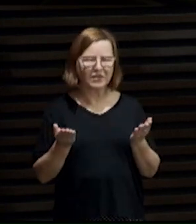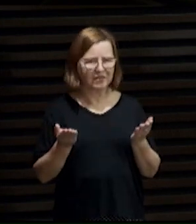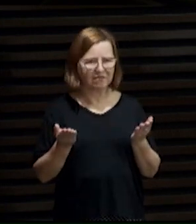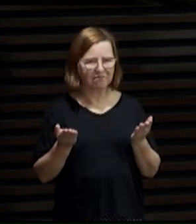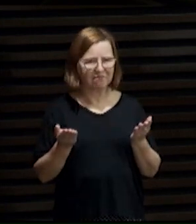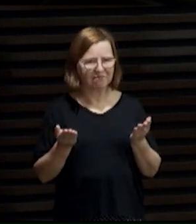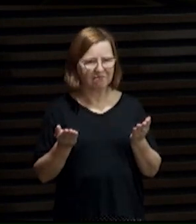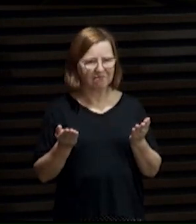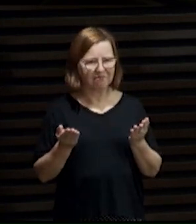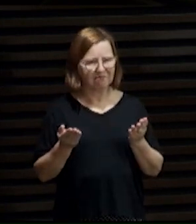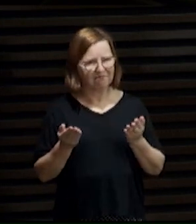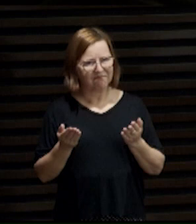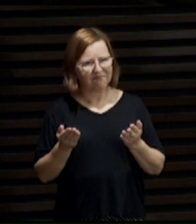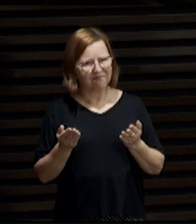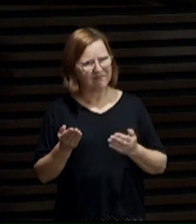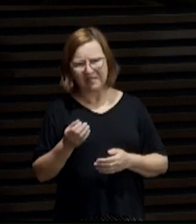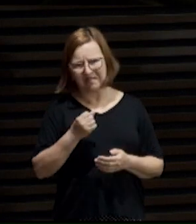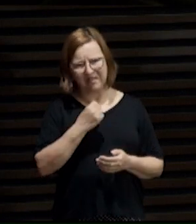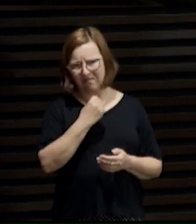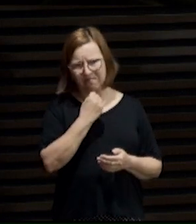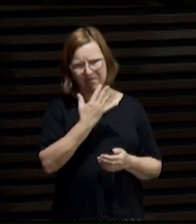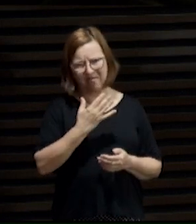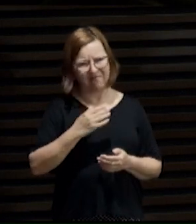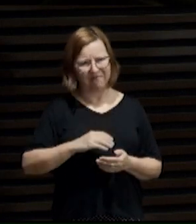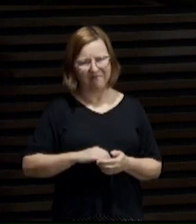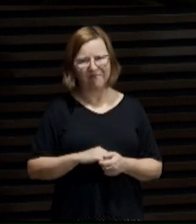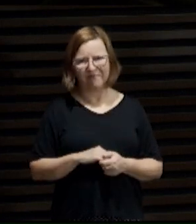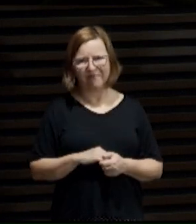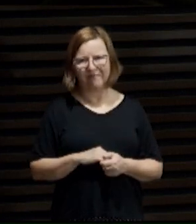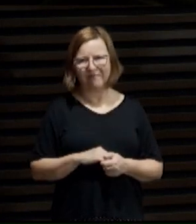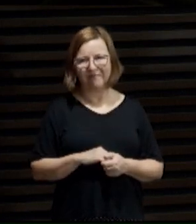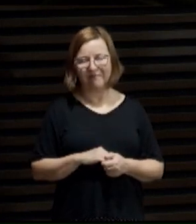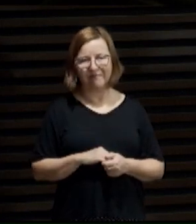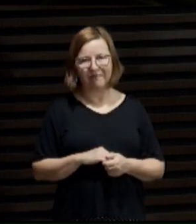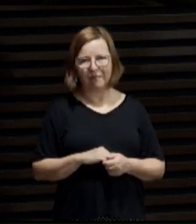Lembre-se da maldição. Entre cardos e abrolhos nós vivemos.